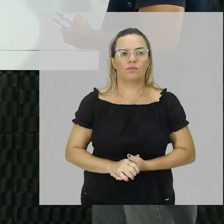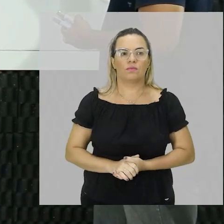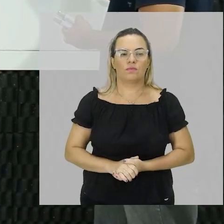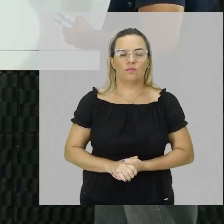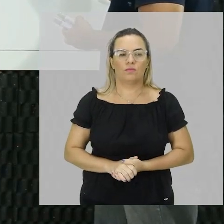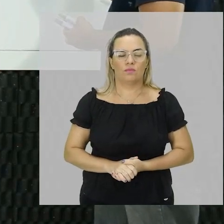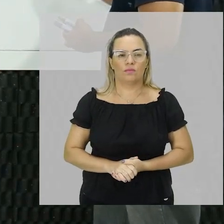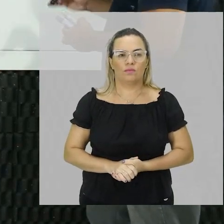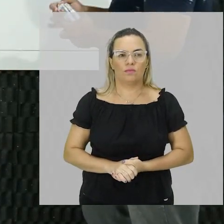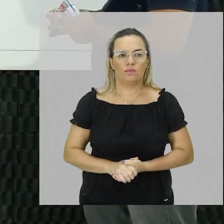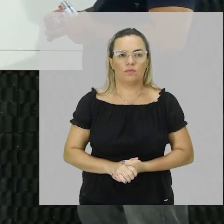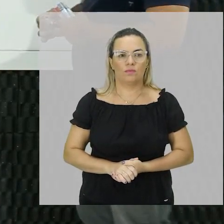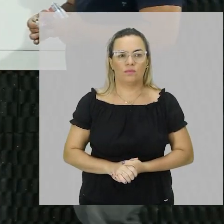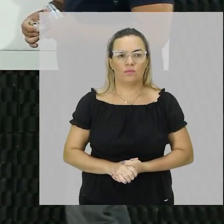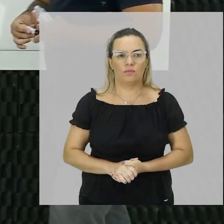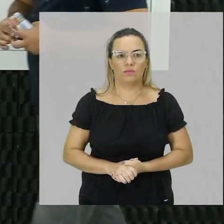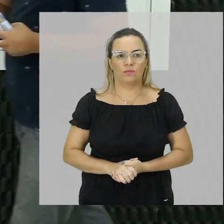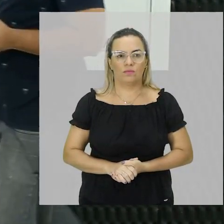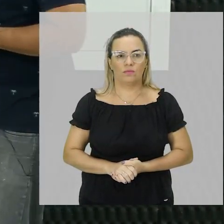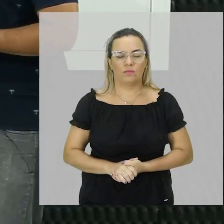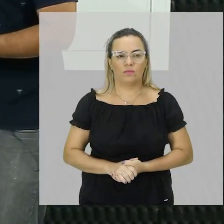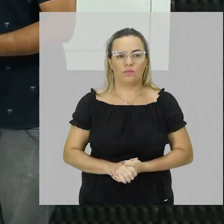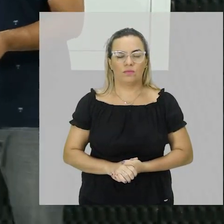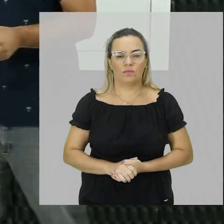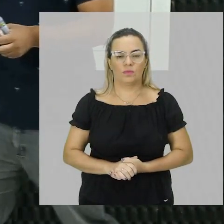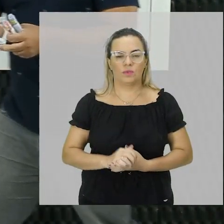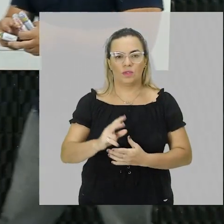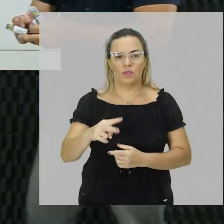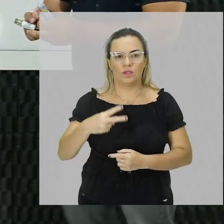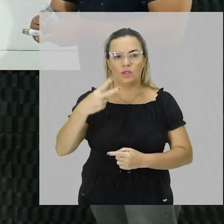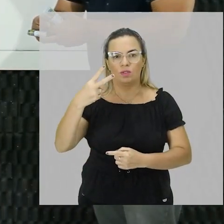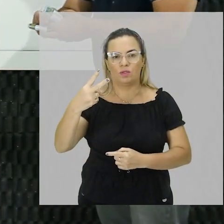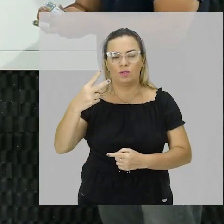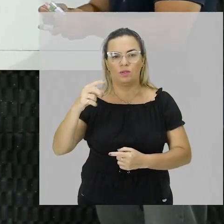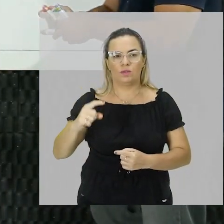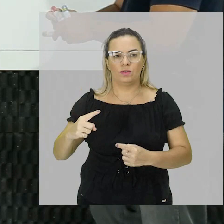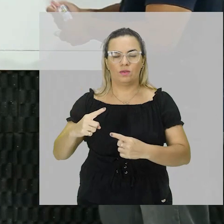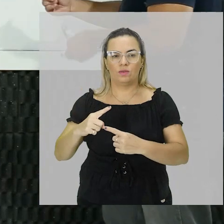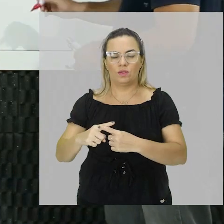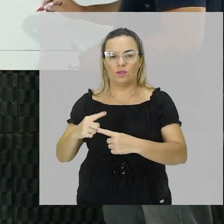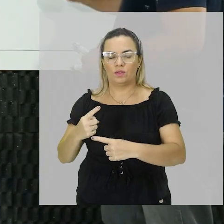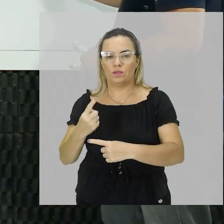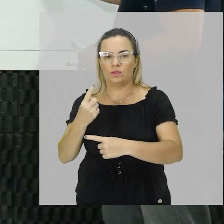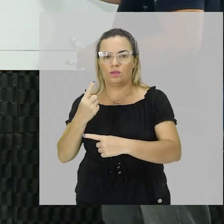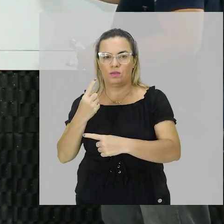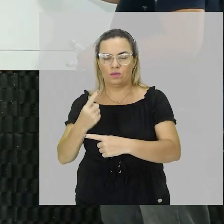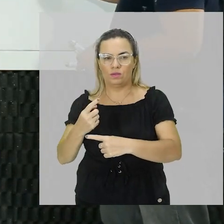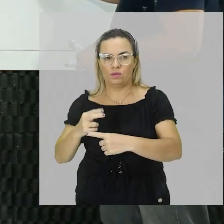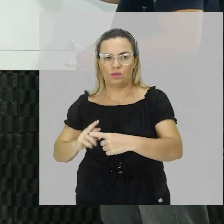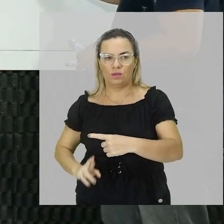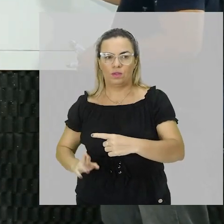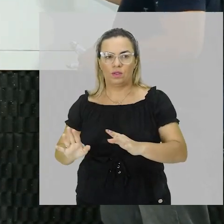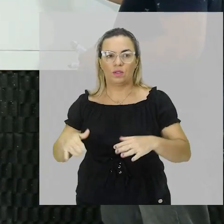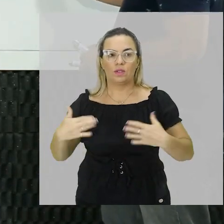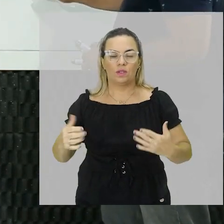Vezes 1 sobre R. É o mesmo que dividir pelo R. Tá ok? Então é o seguinte, ó. Quem é a